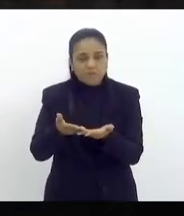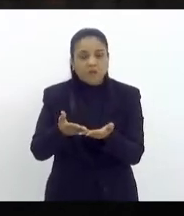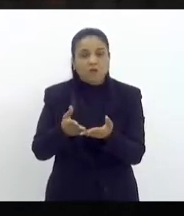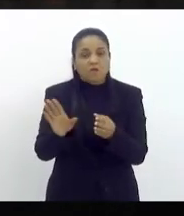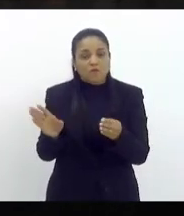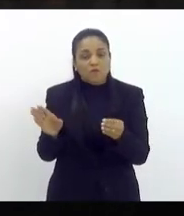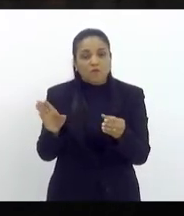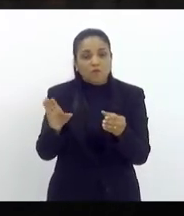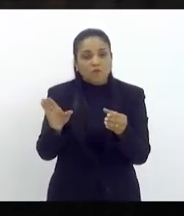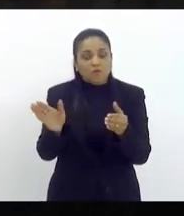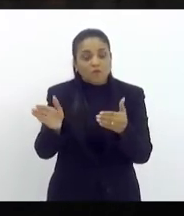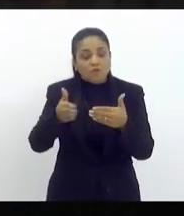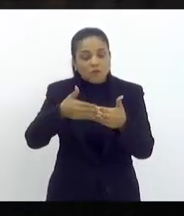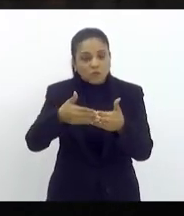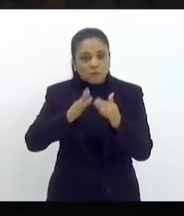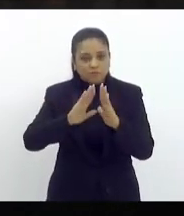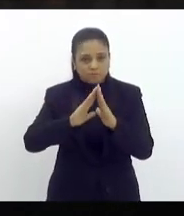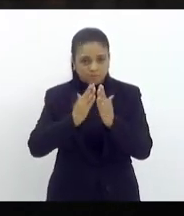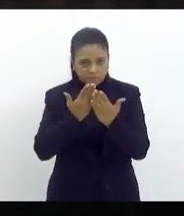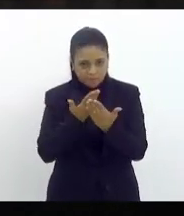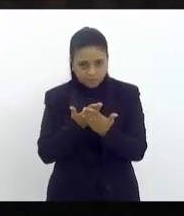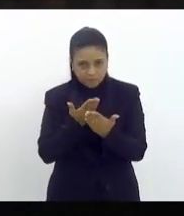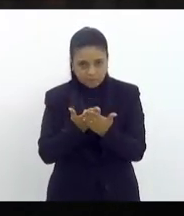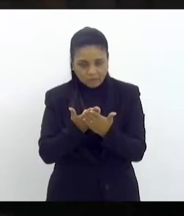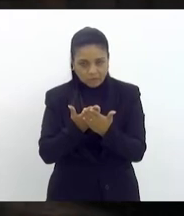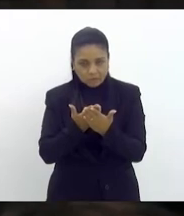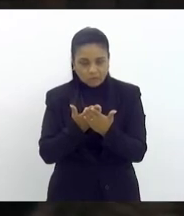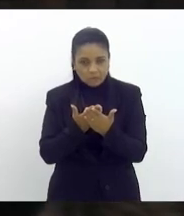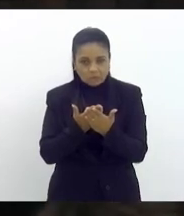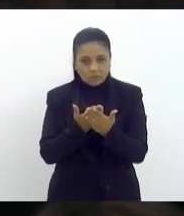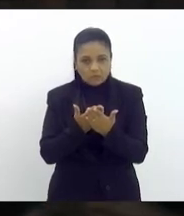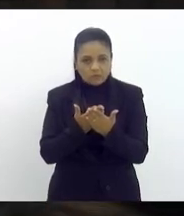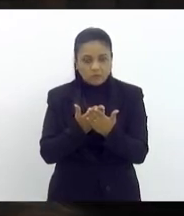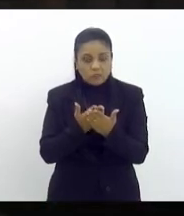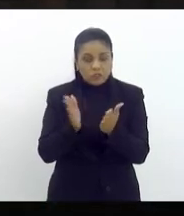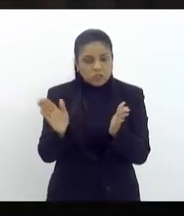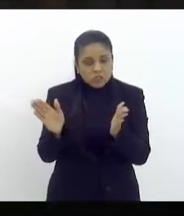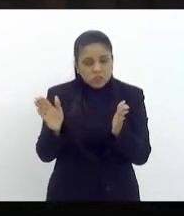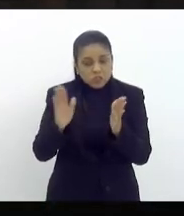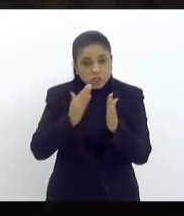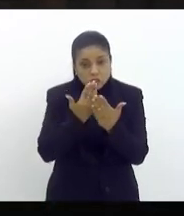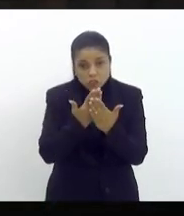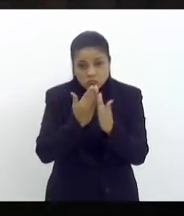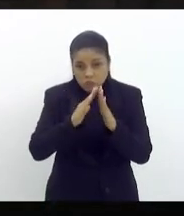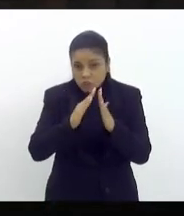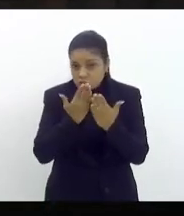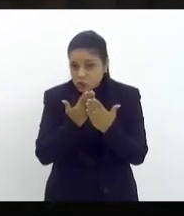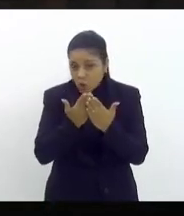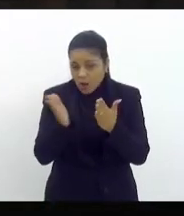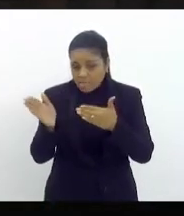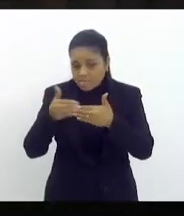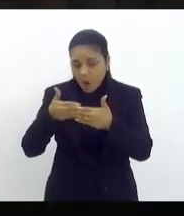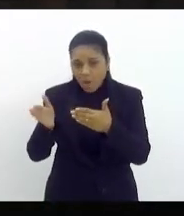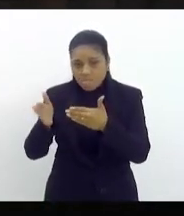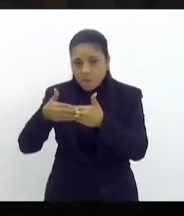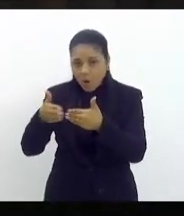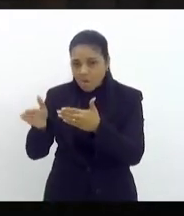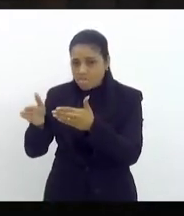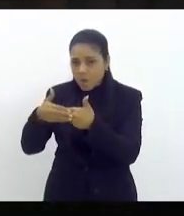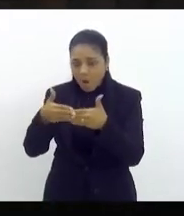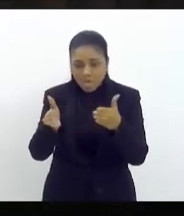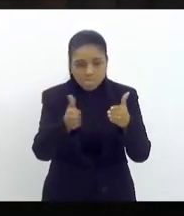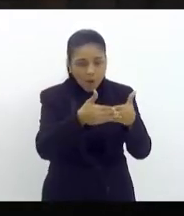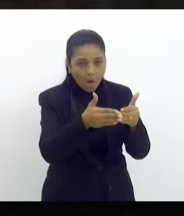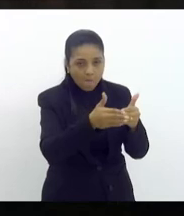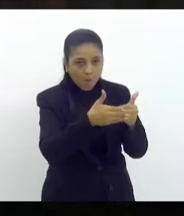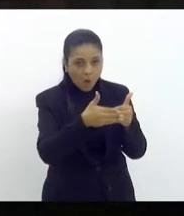fechamento das escolas muitas escolas foram fechadas nos governos anteriores não é apenas um problema deste